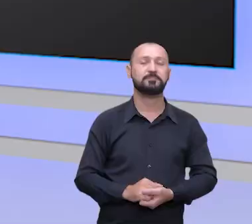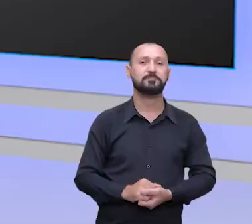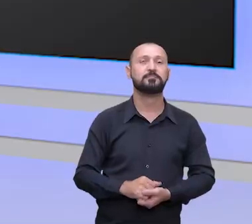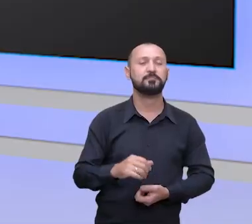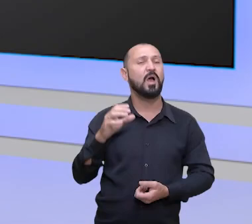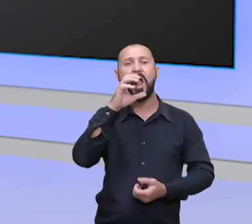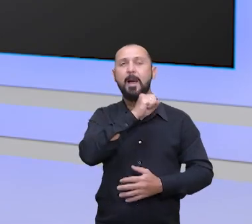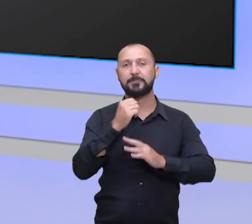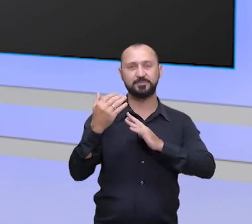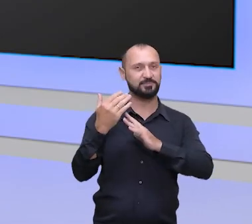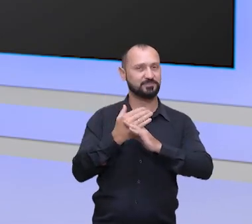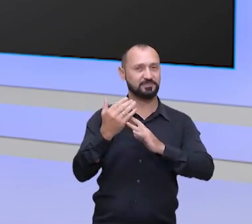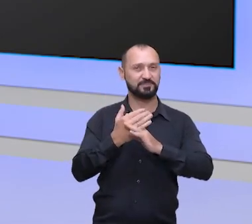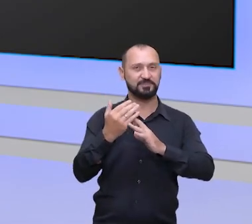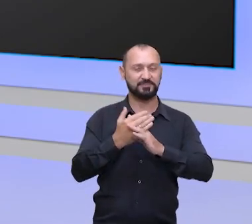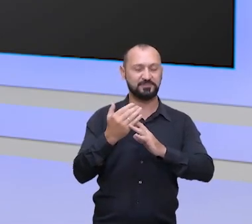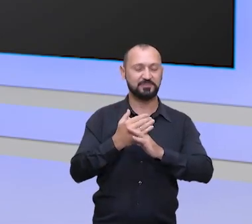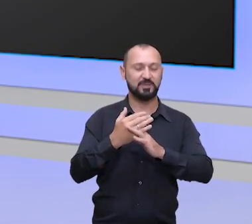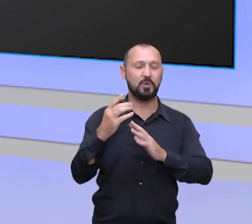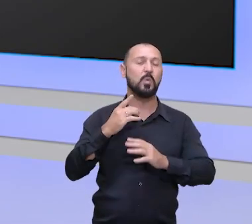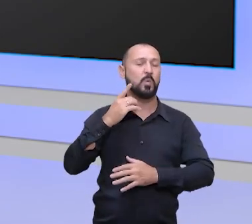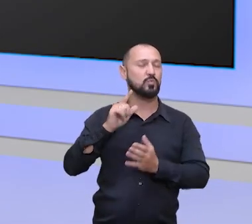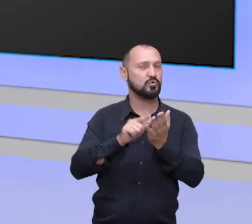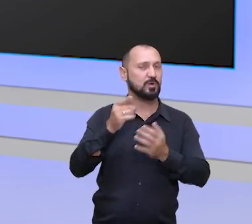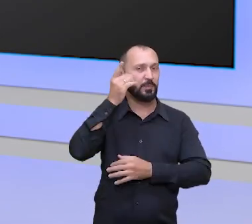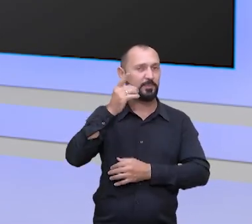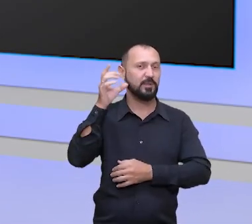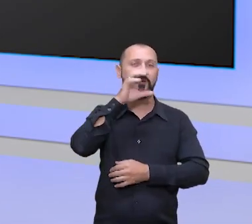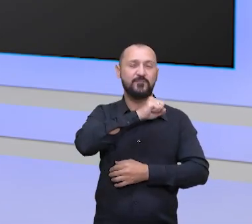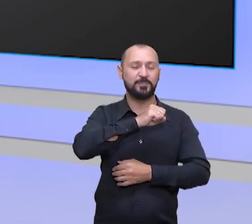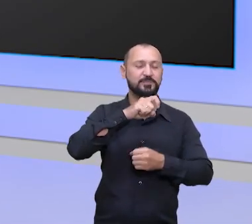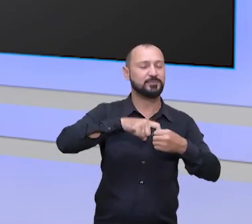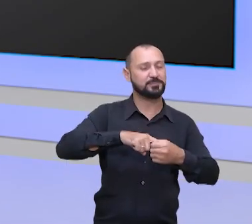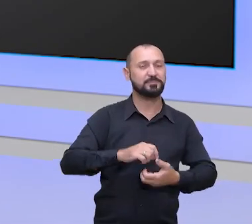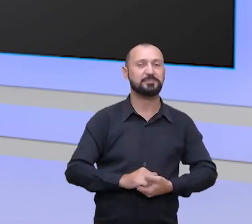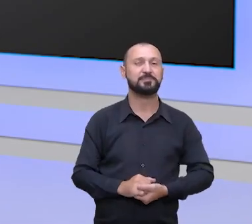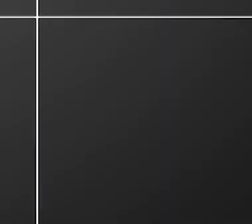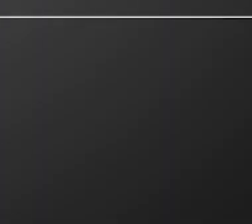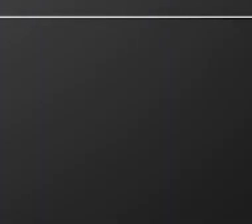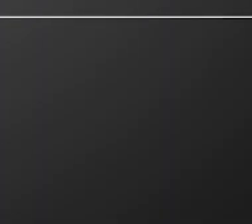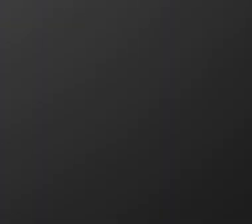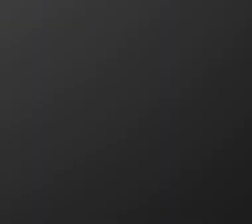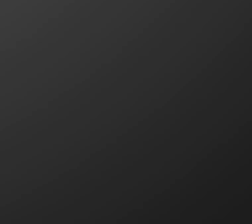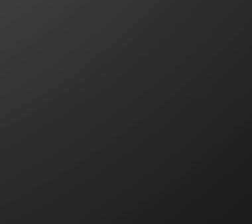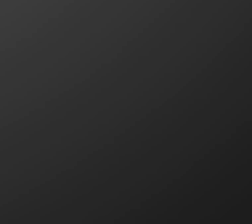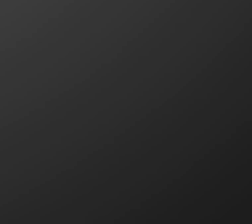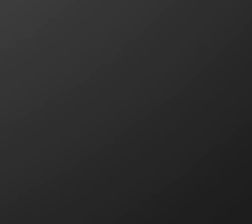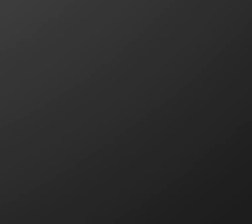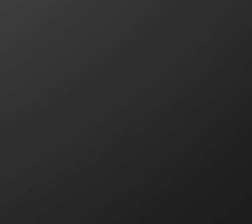resguardado. Vamos para mais um breve intervalo com o Jornal Parlamentar e voltamos já.